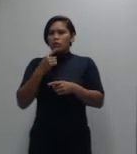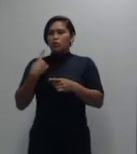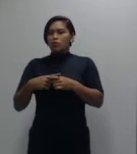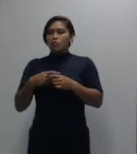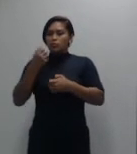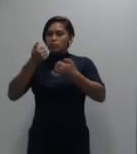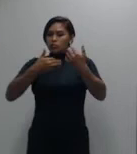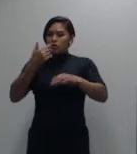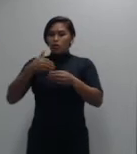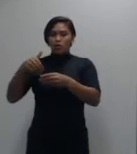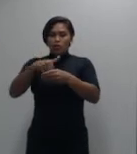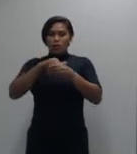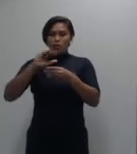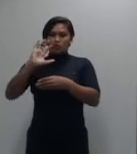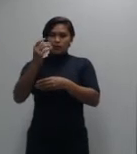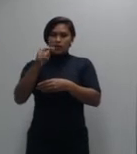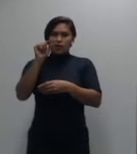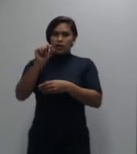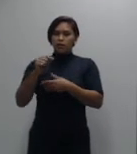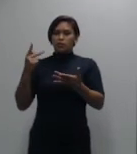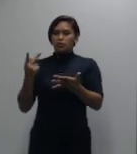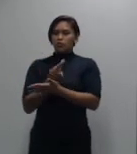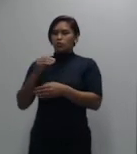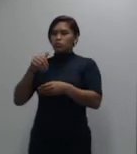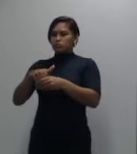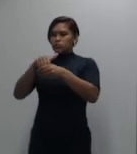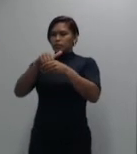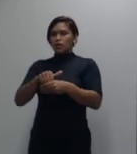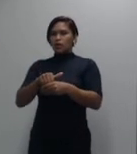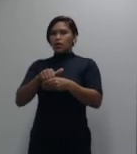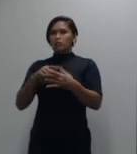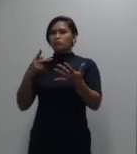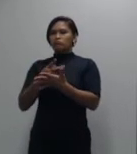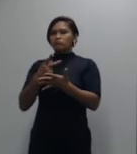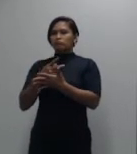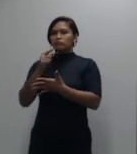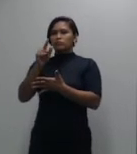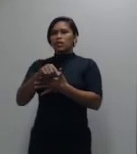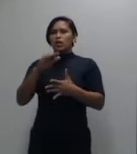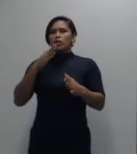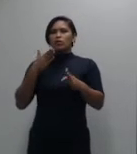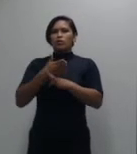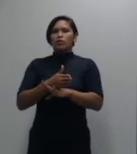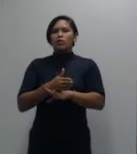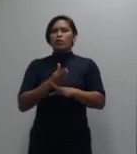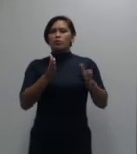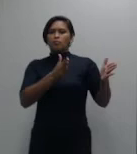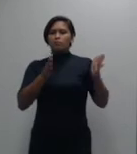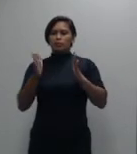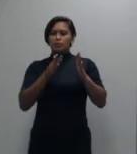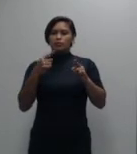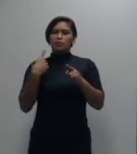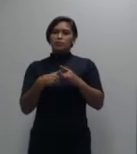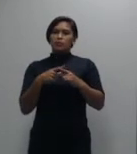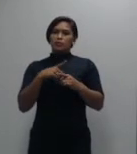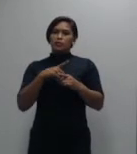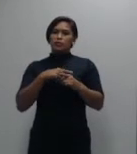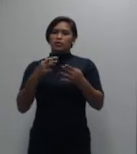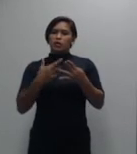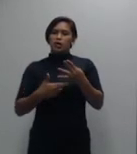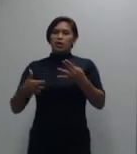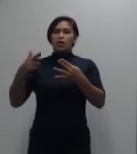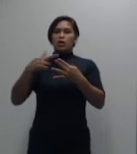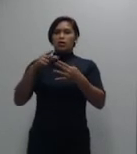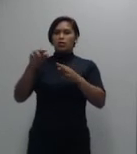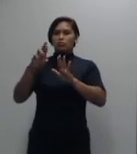no acórdão embargado é o que ocorre hoje embargos infringentes não teria passível de execução provisória porque haveria recurso